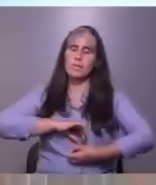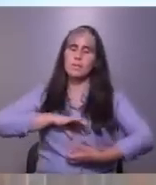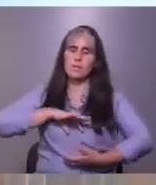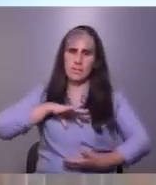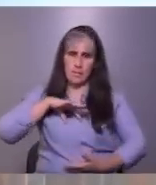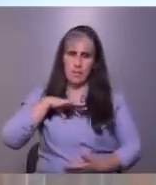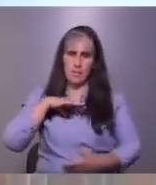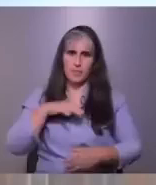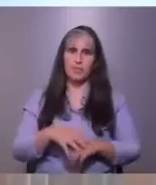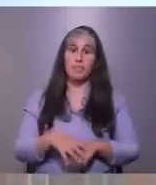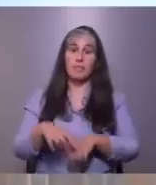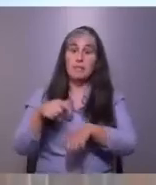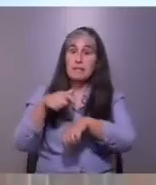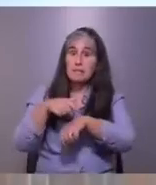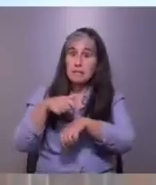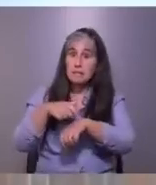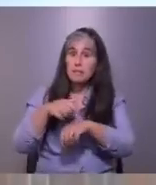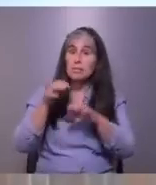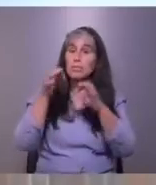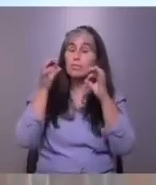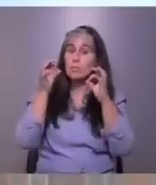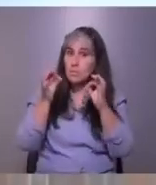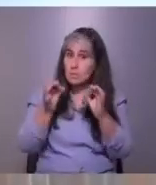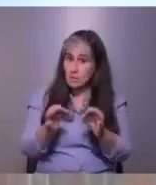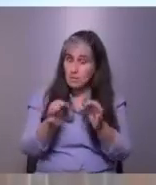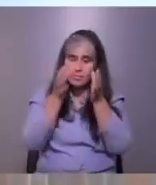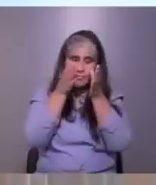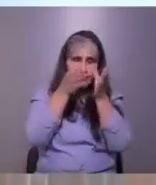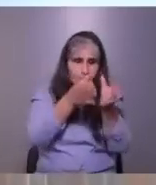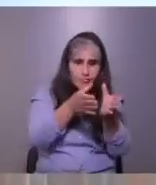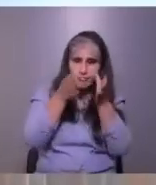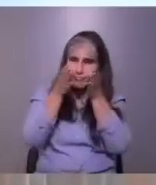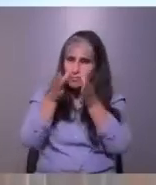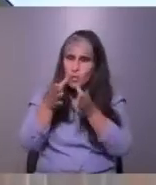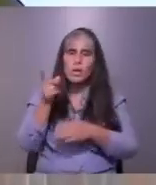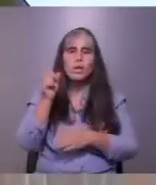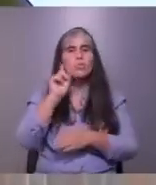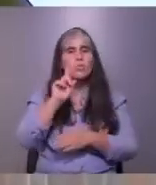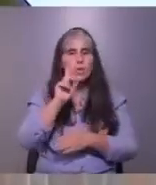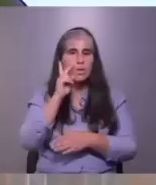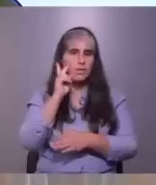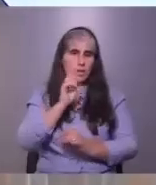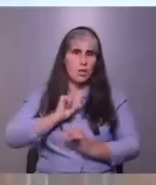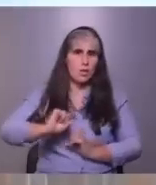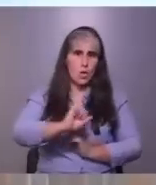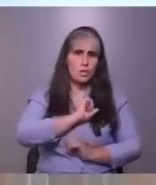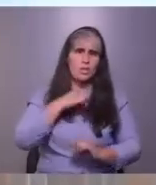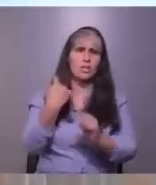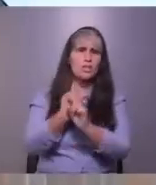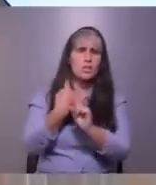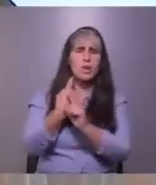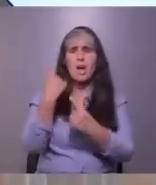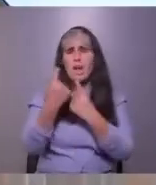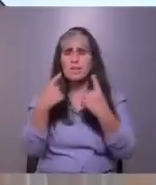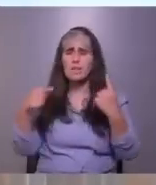para dedicar tempo efetivo àquilo que é importante na nossa vida e que os afazeres do dia-a-dia tantas